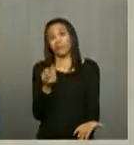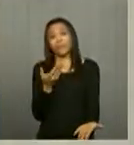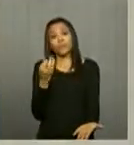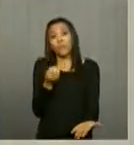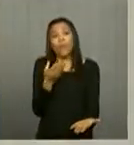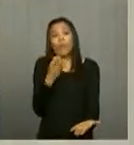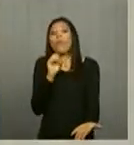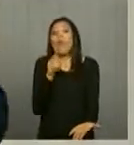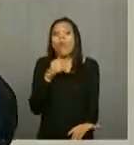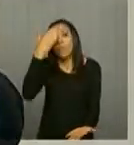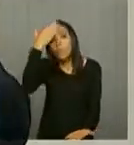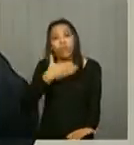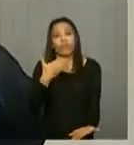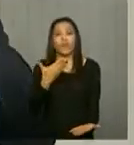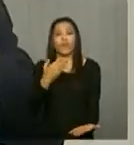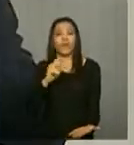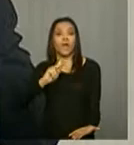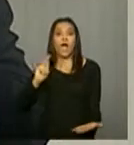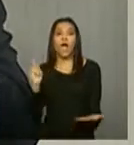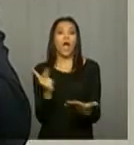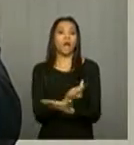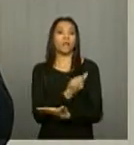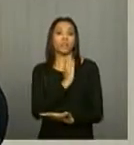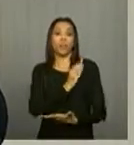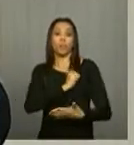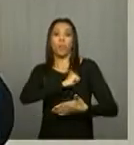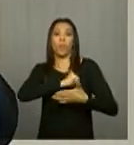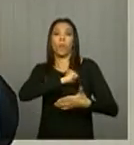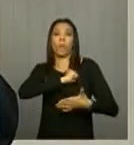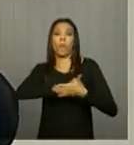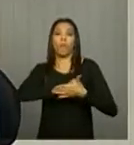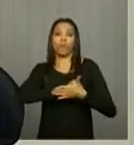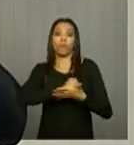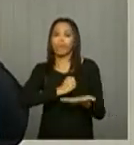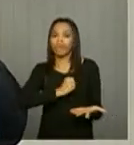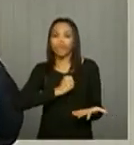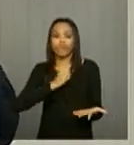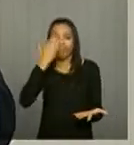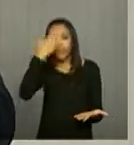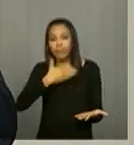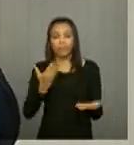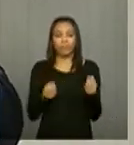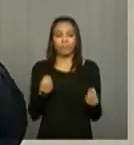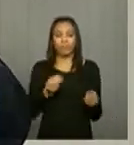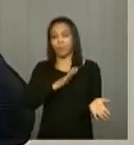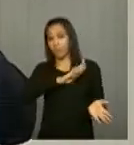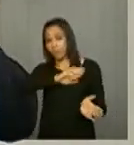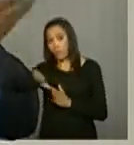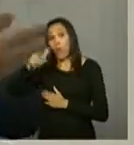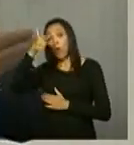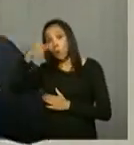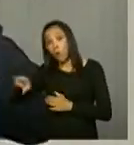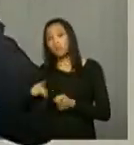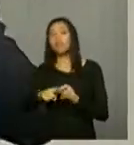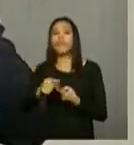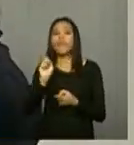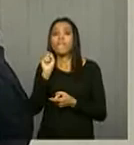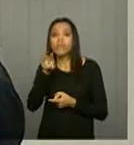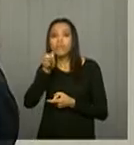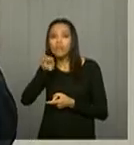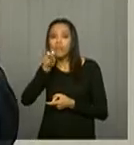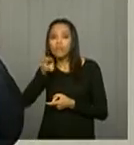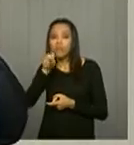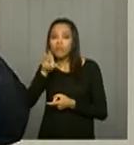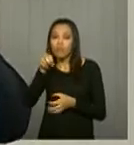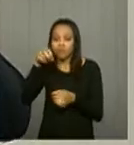miocárdio por outro lado no aspecto de morte violenta envenenamento já foi bem respondido aqui